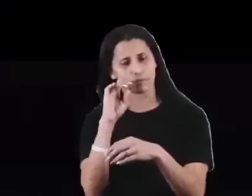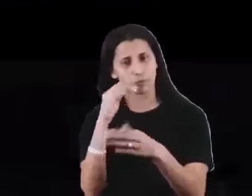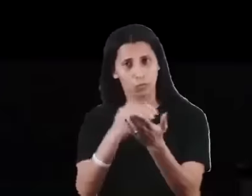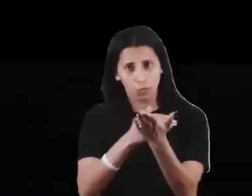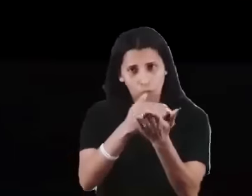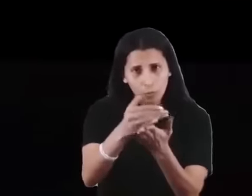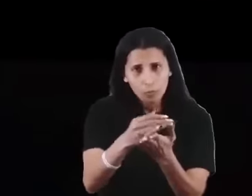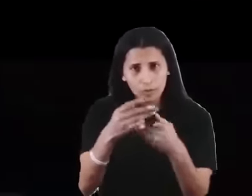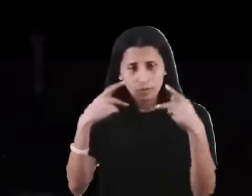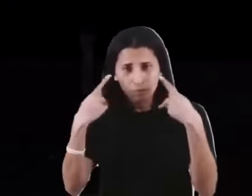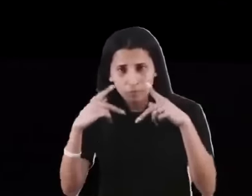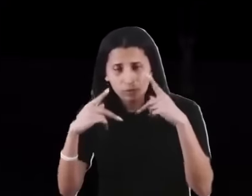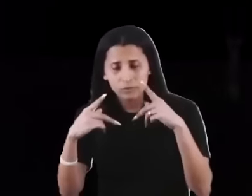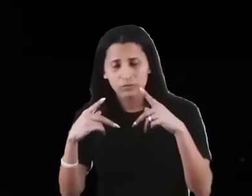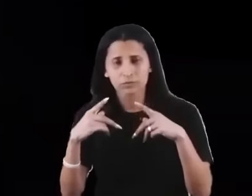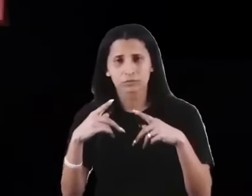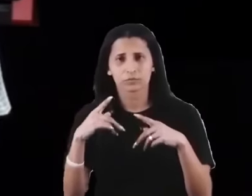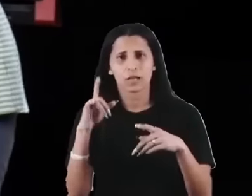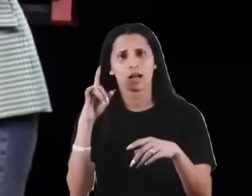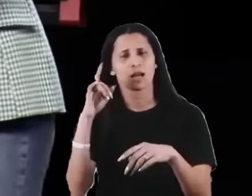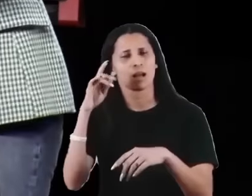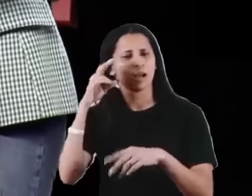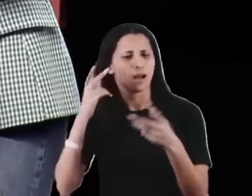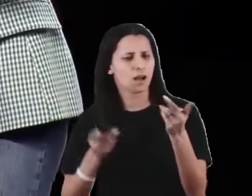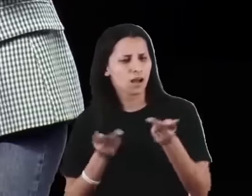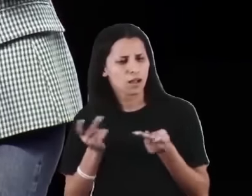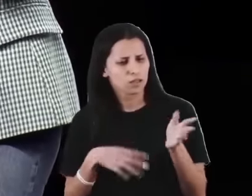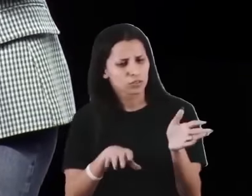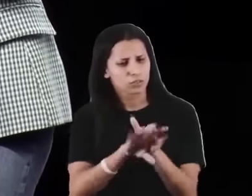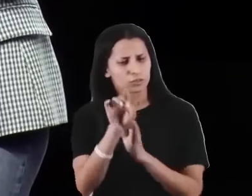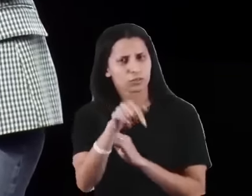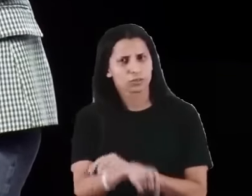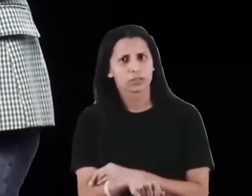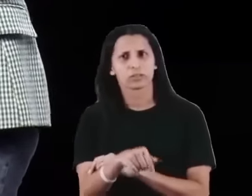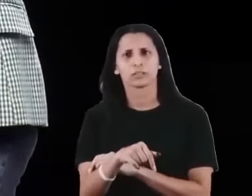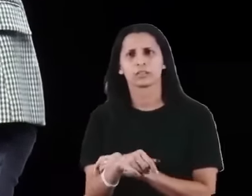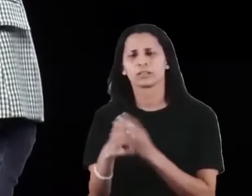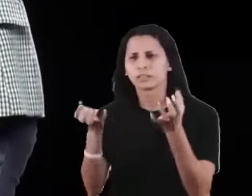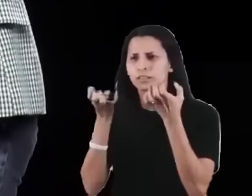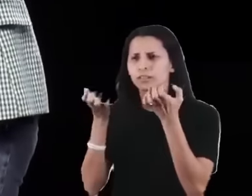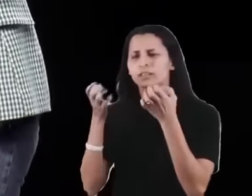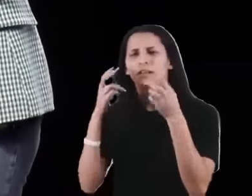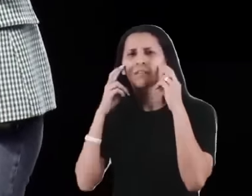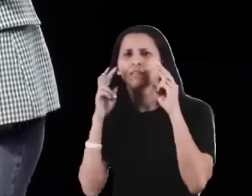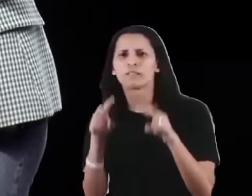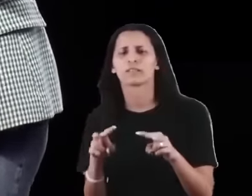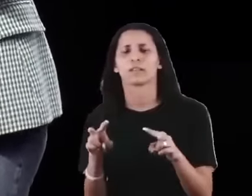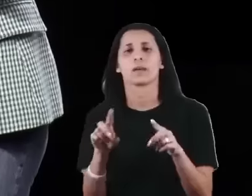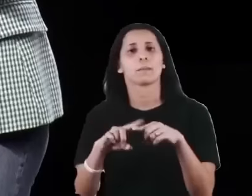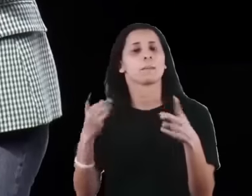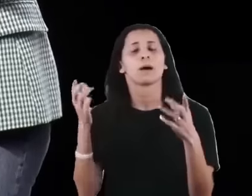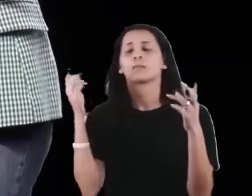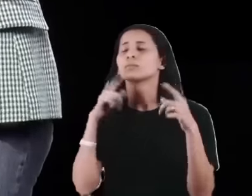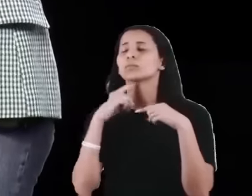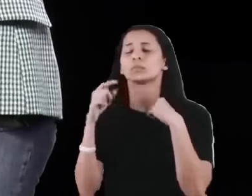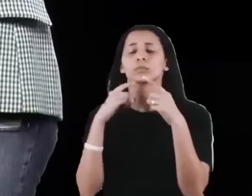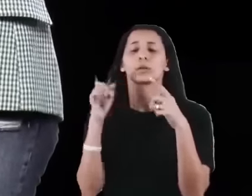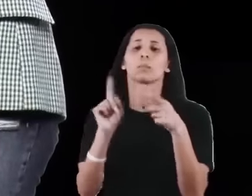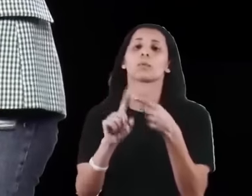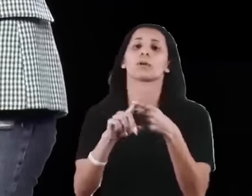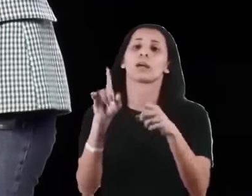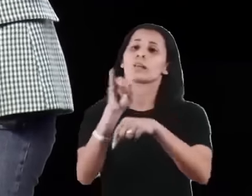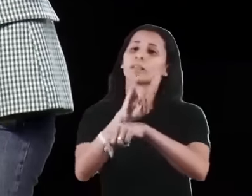enxergar mas ela não conseguia ver o que a traição é um buraco tão grande no coração